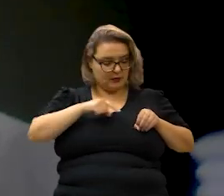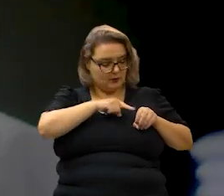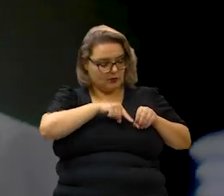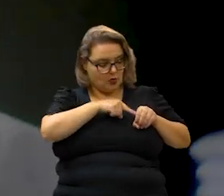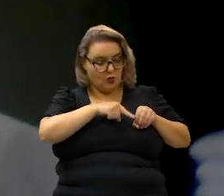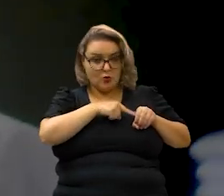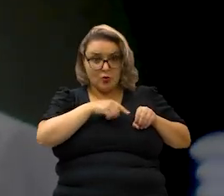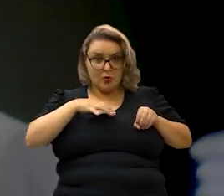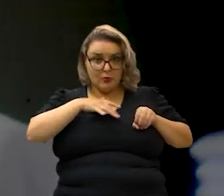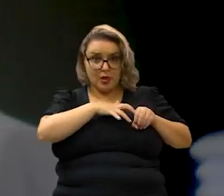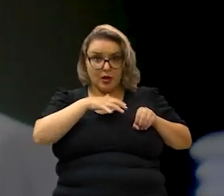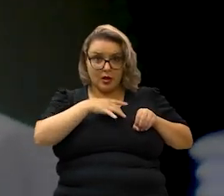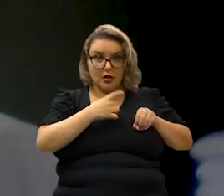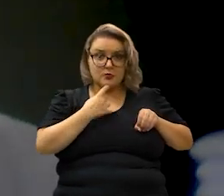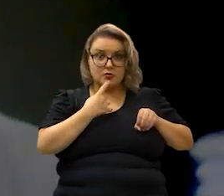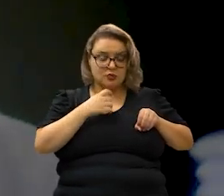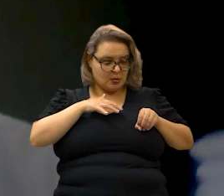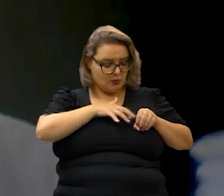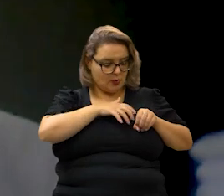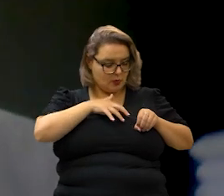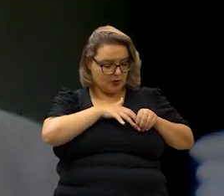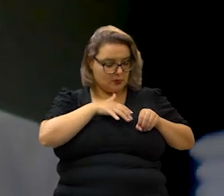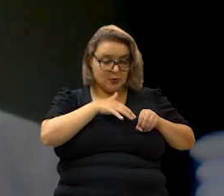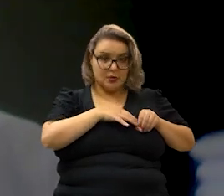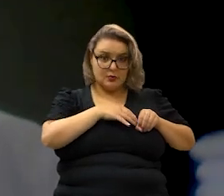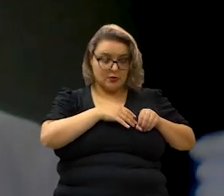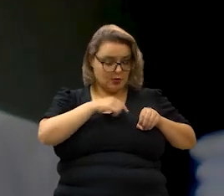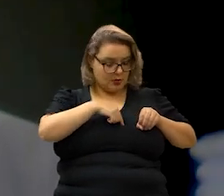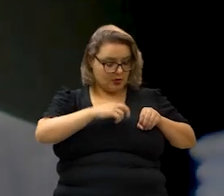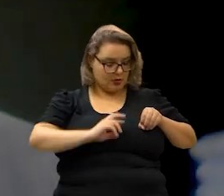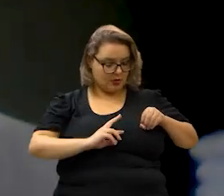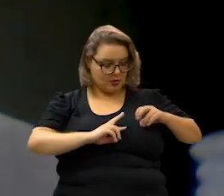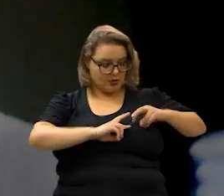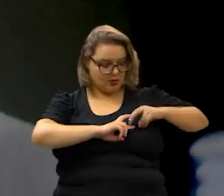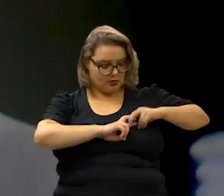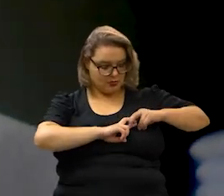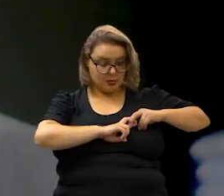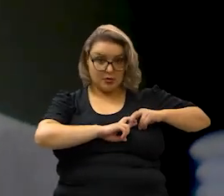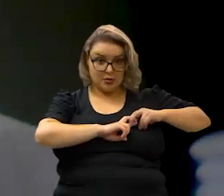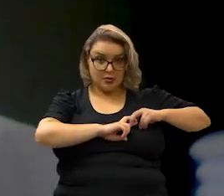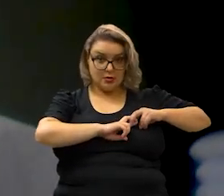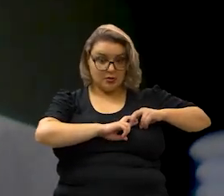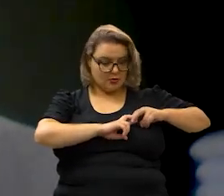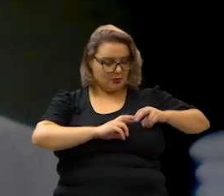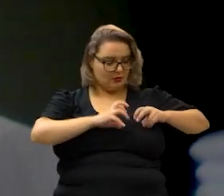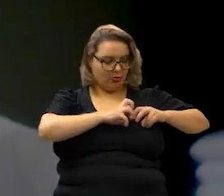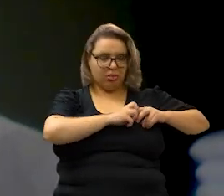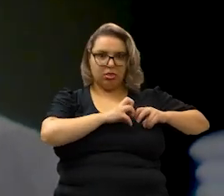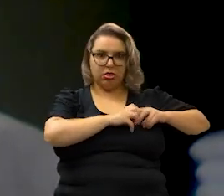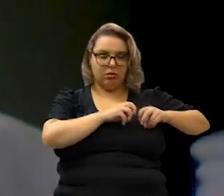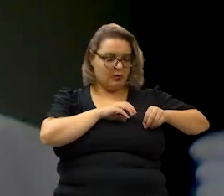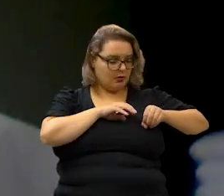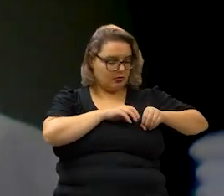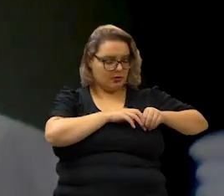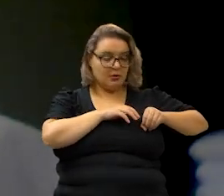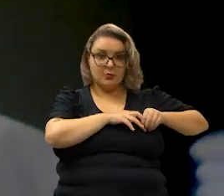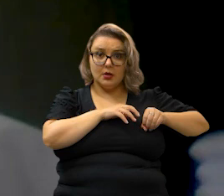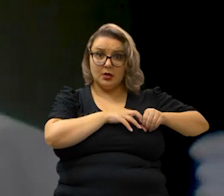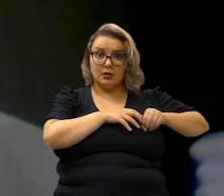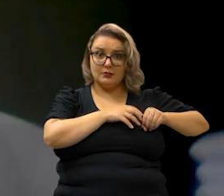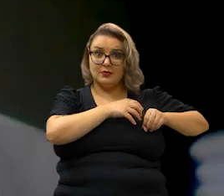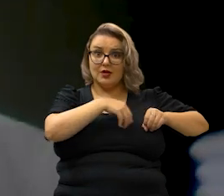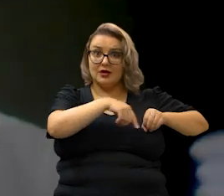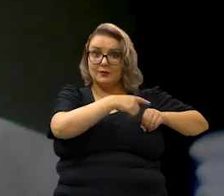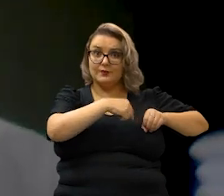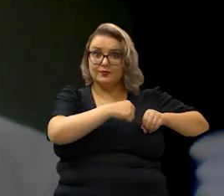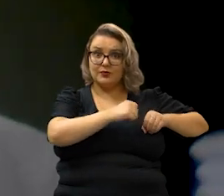artéria, que irriga determinada área do coração, quando ela interrompe esse fluxo de sangue, de alimento